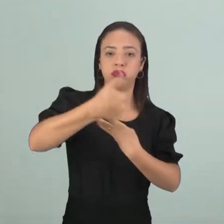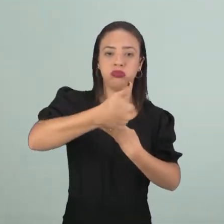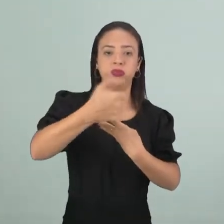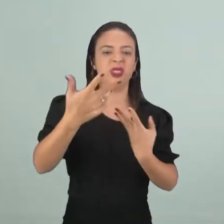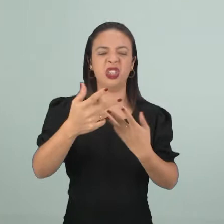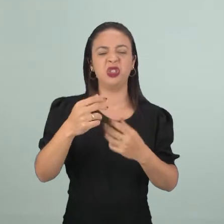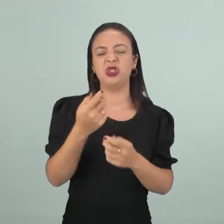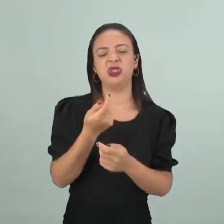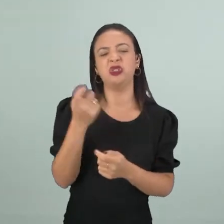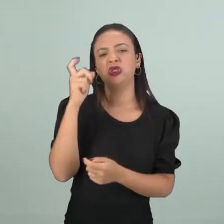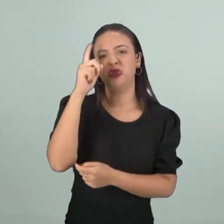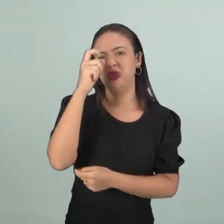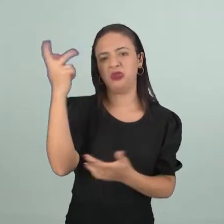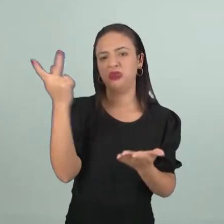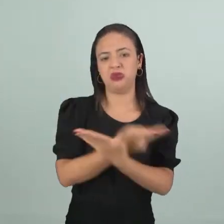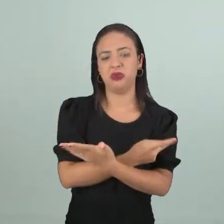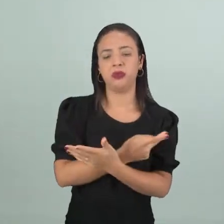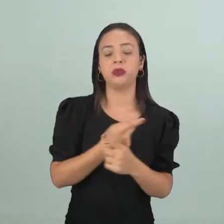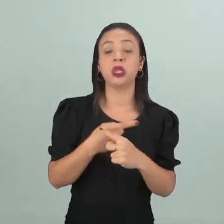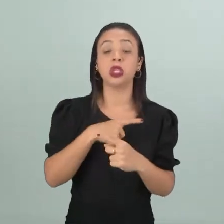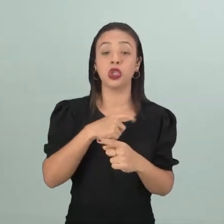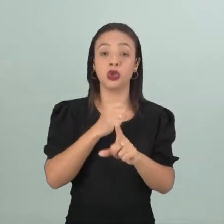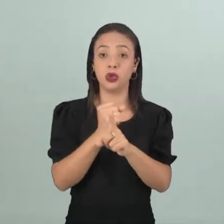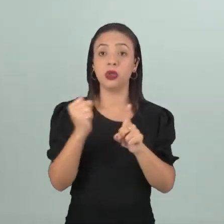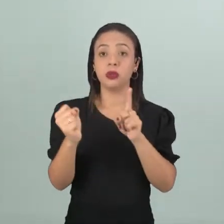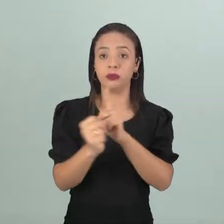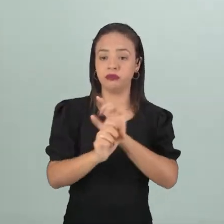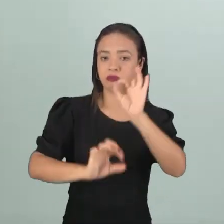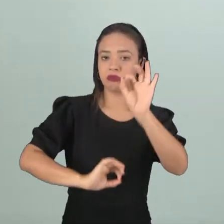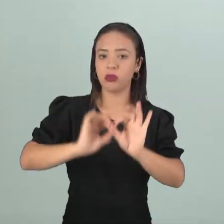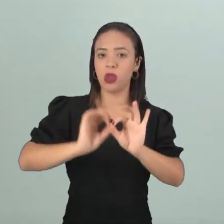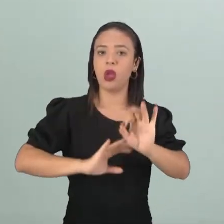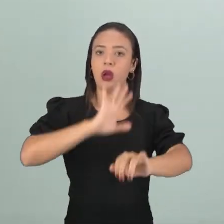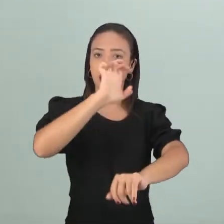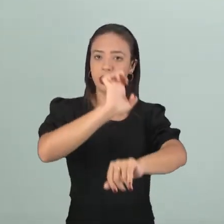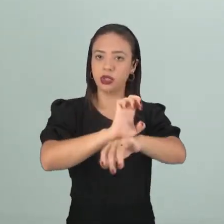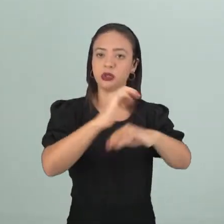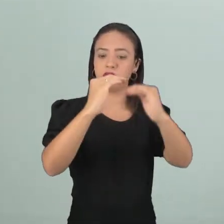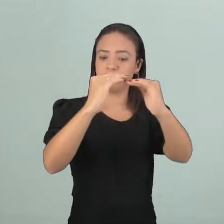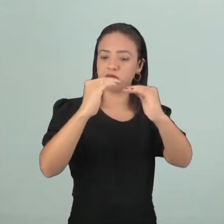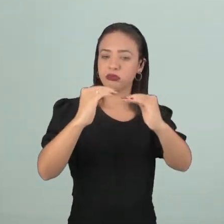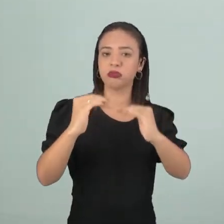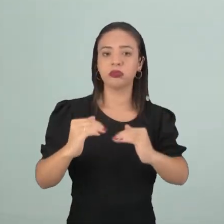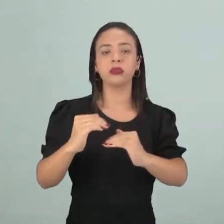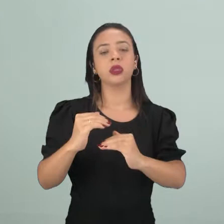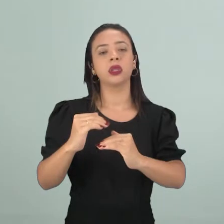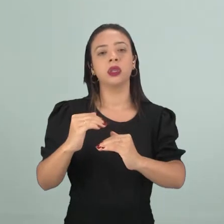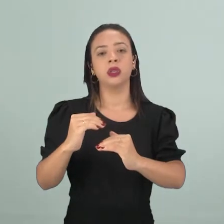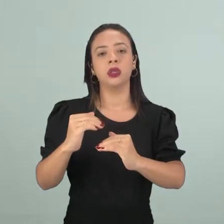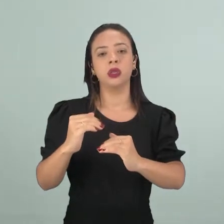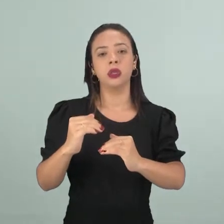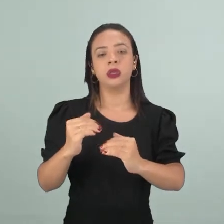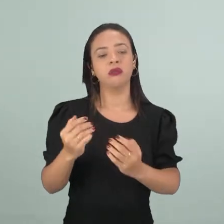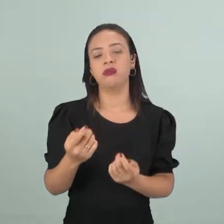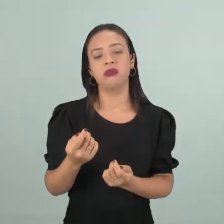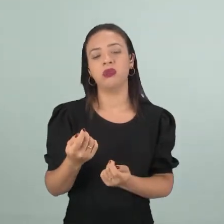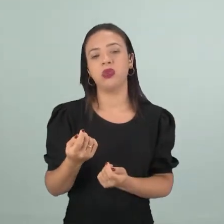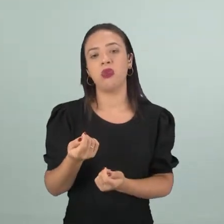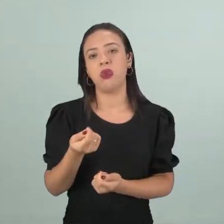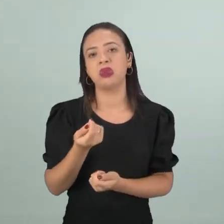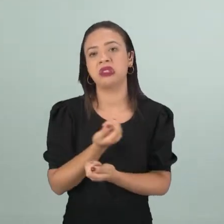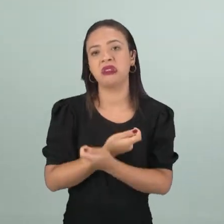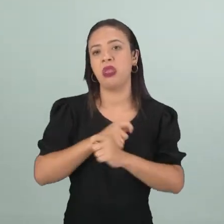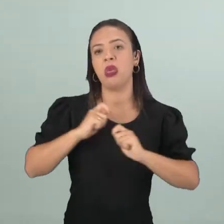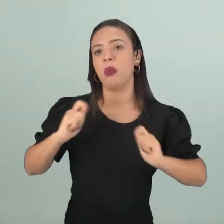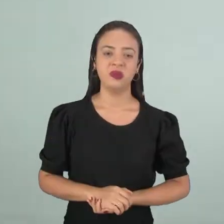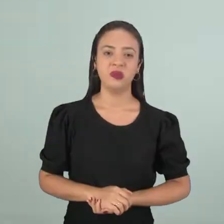tinha essa sociedade que era baseada em estamentos e com grande dificuldade de alternância, que às vezes se